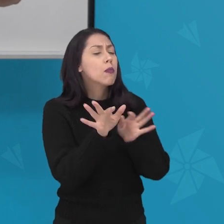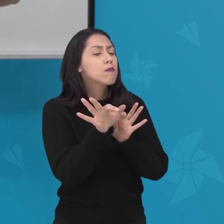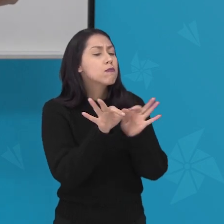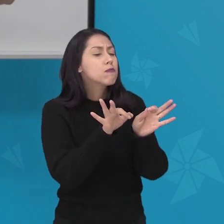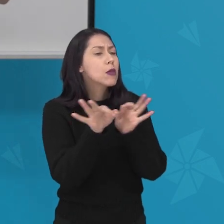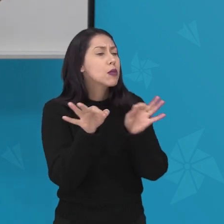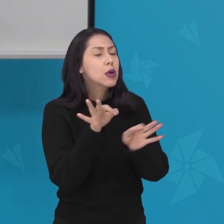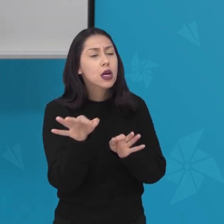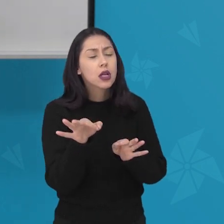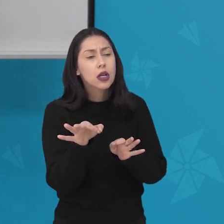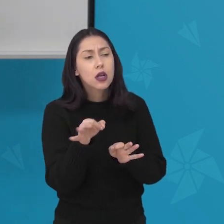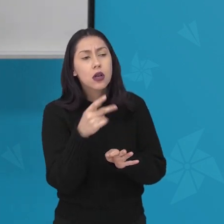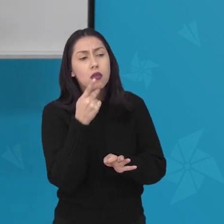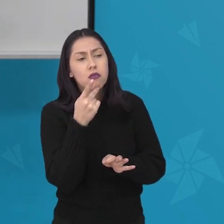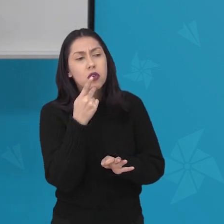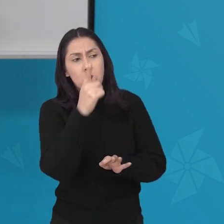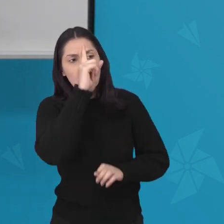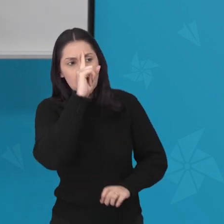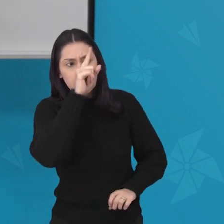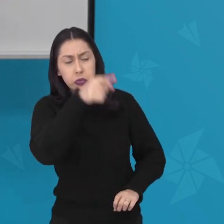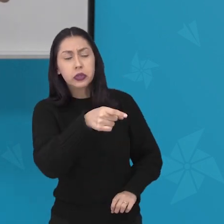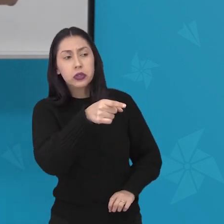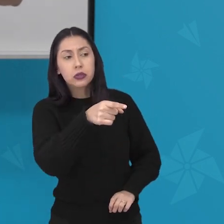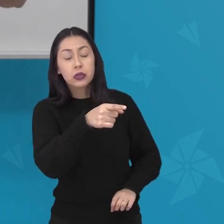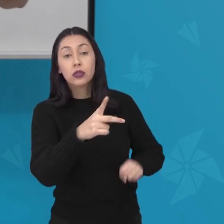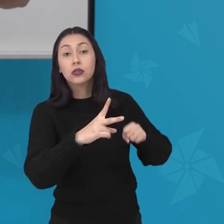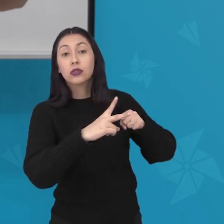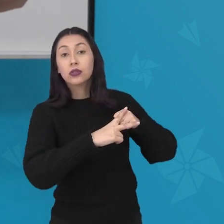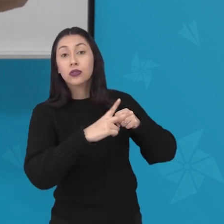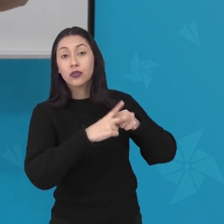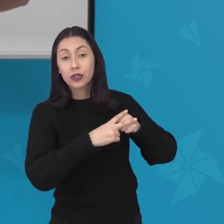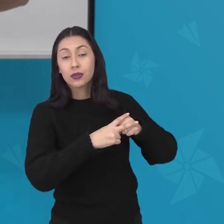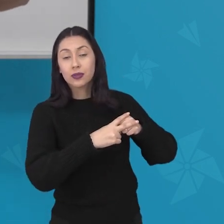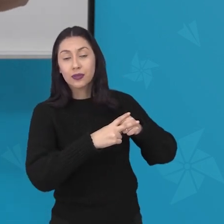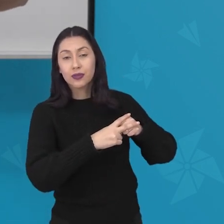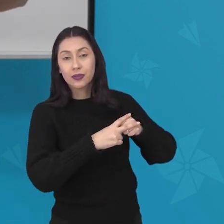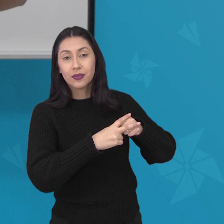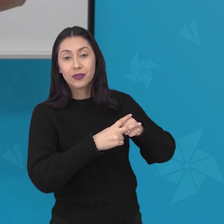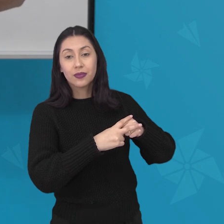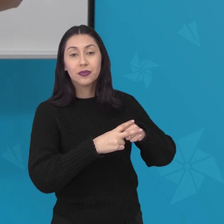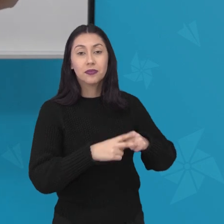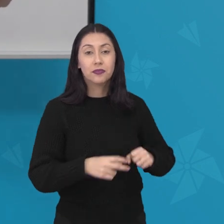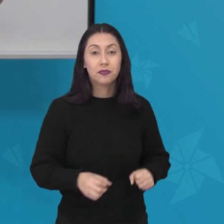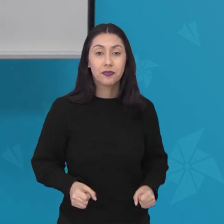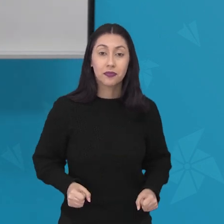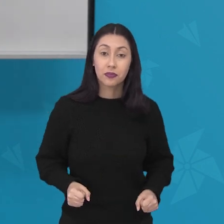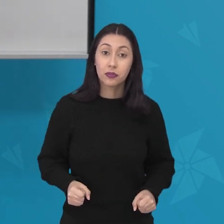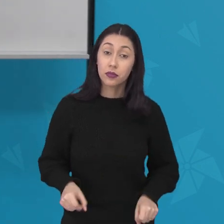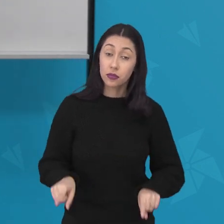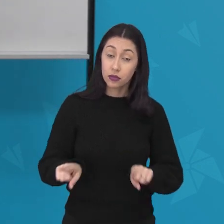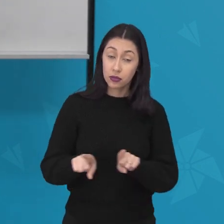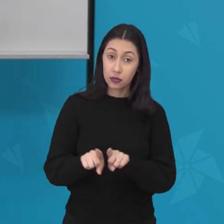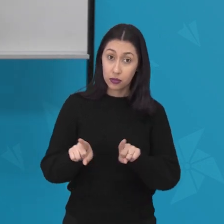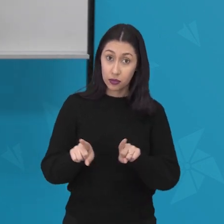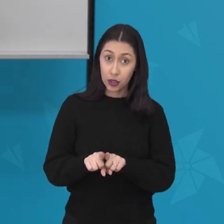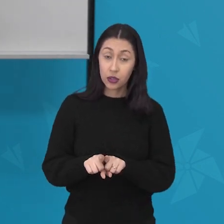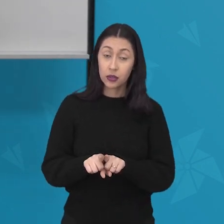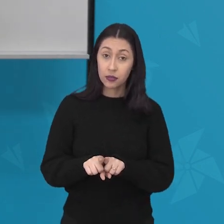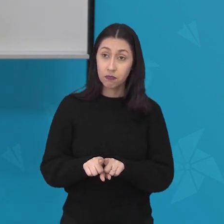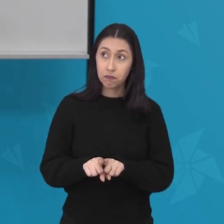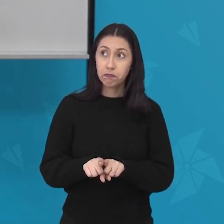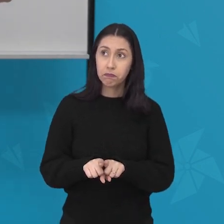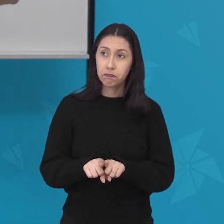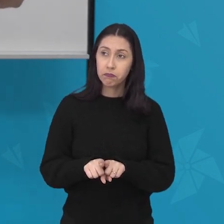as conjugações imperativas dos verbos da língua portuguesa. Ao mesmo